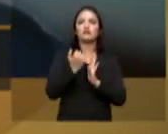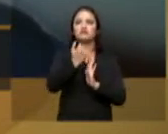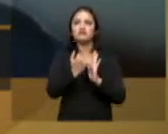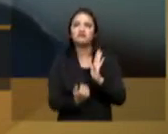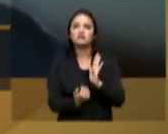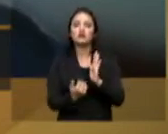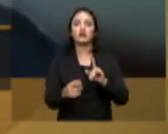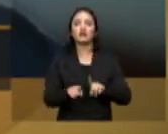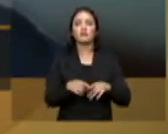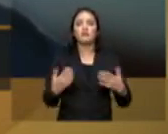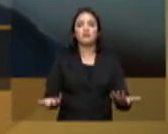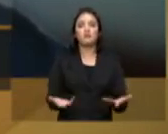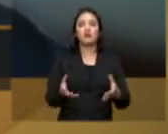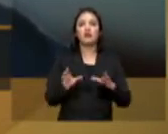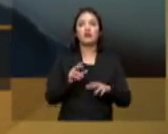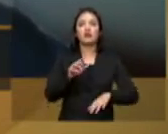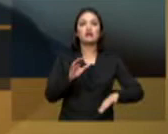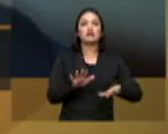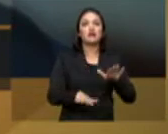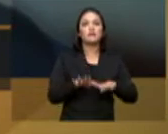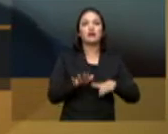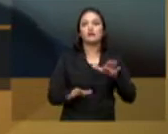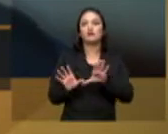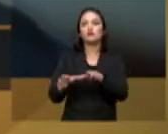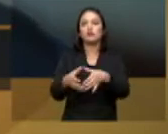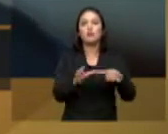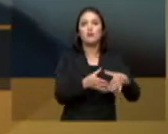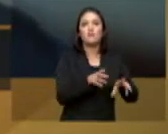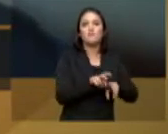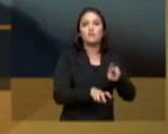produtores, produtos ou sua utilização.